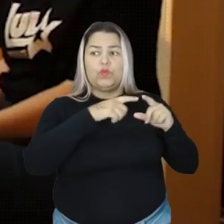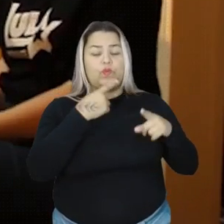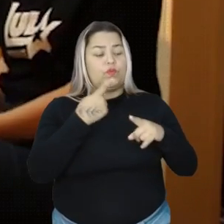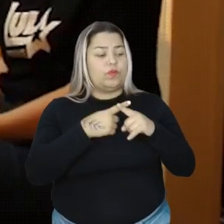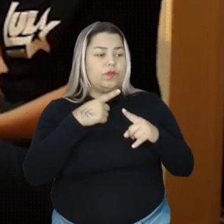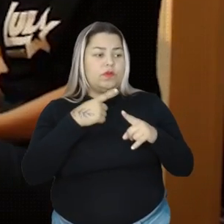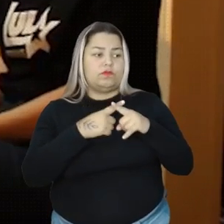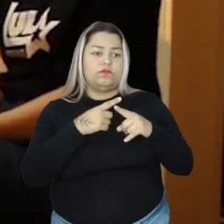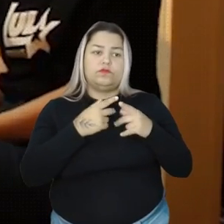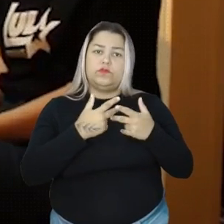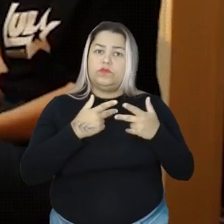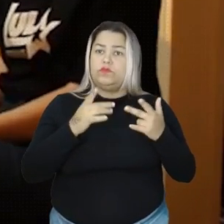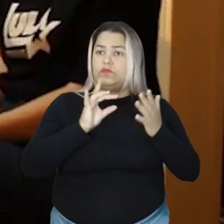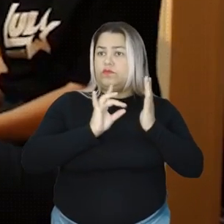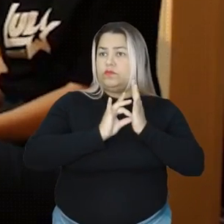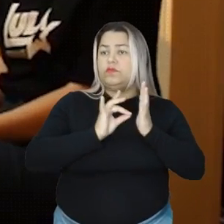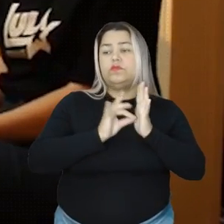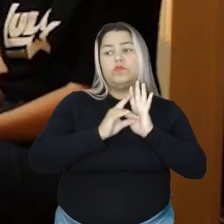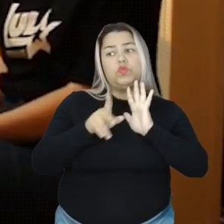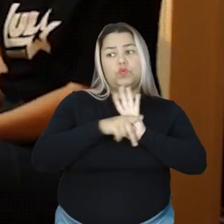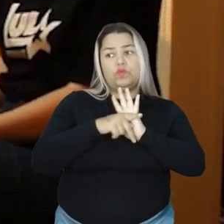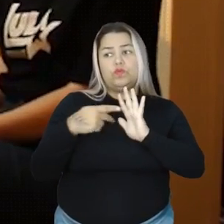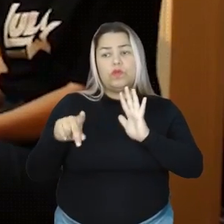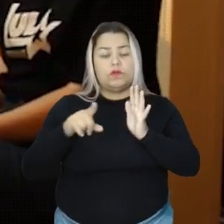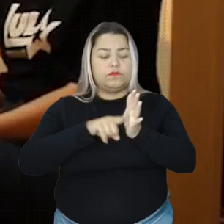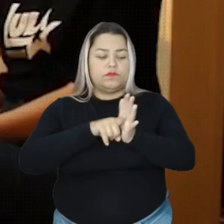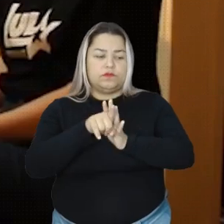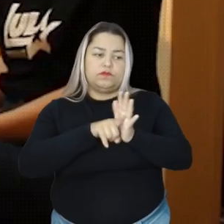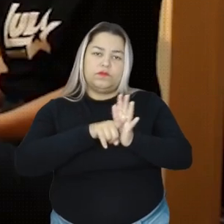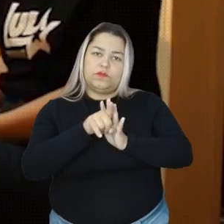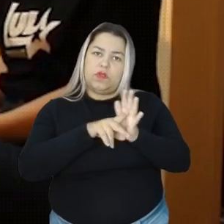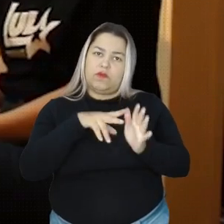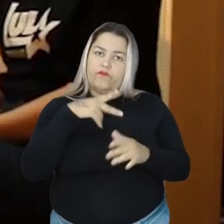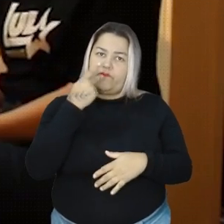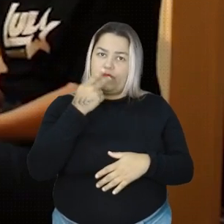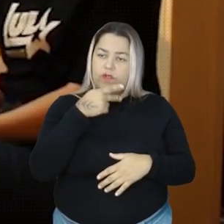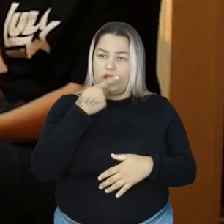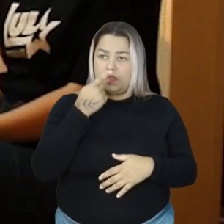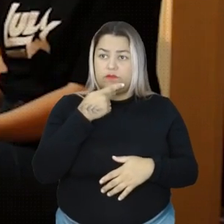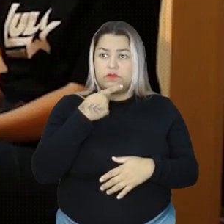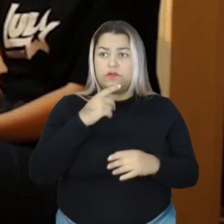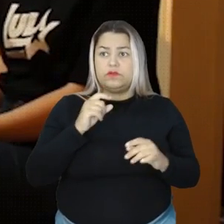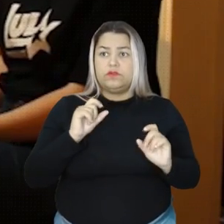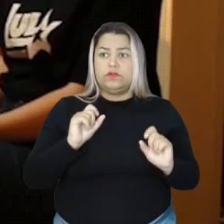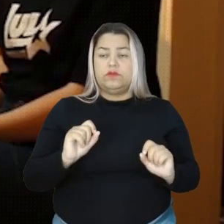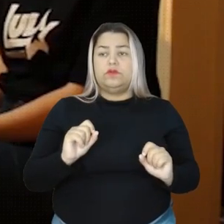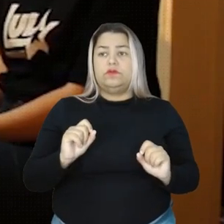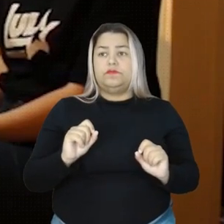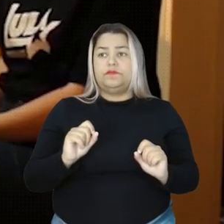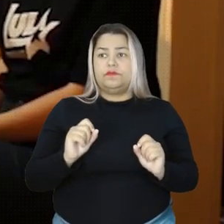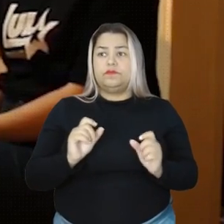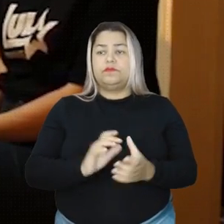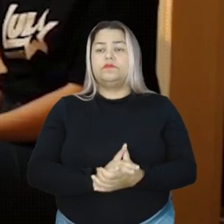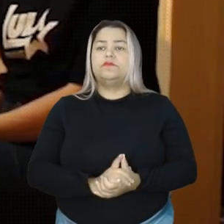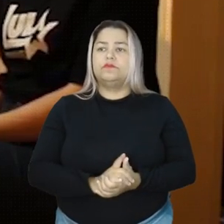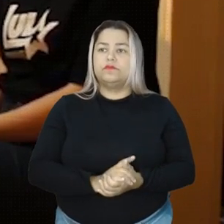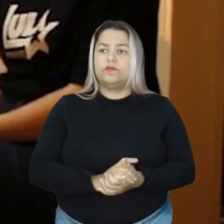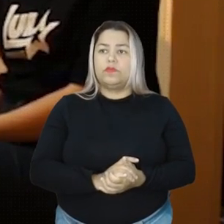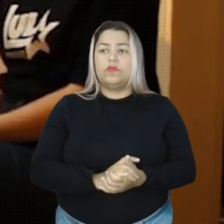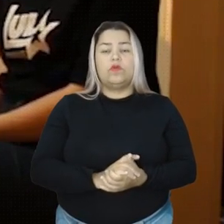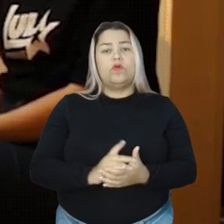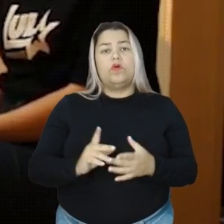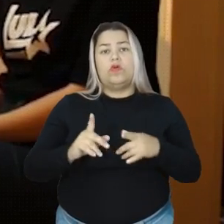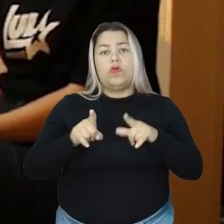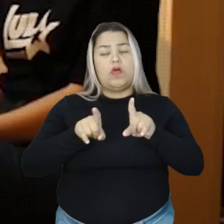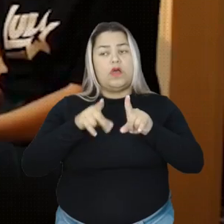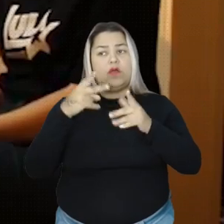lá, já com pesquisa dizendo que seria o eleito. Uhum. E isso